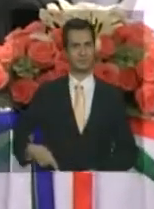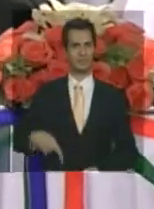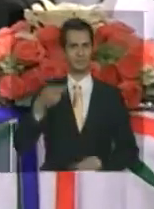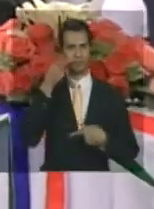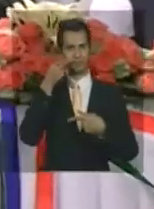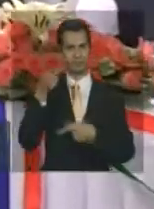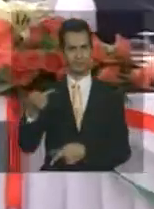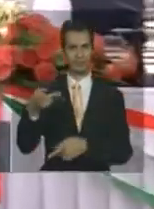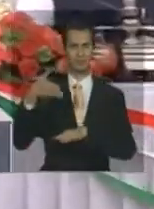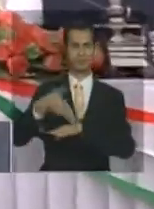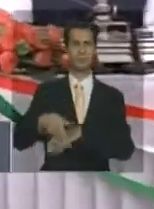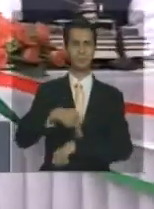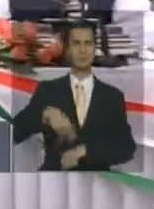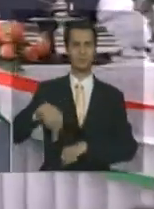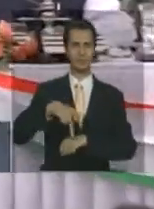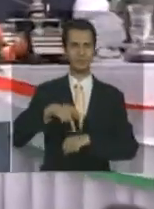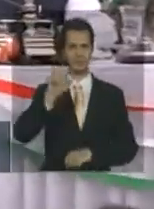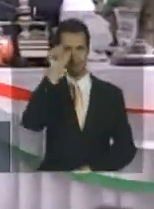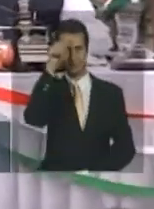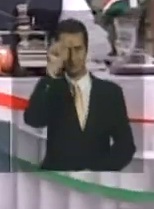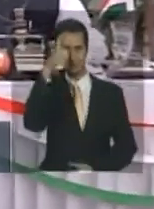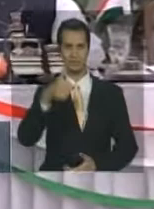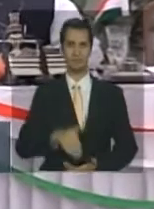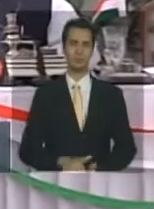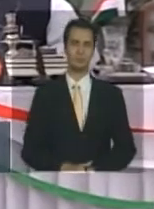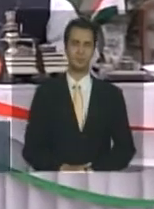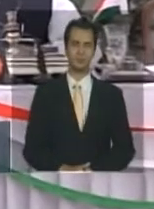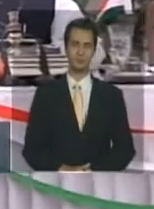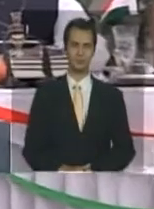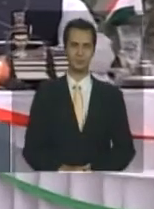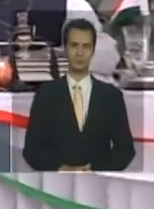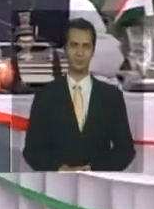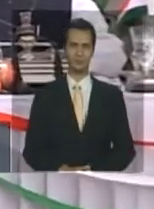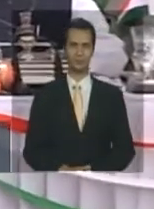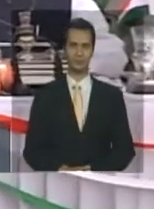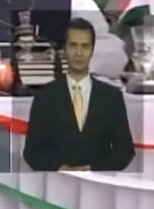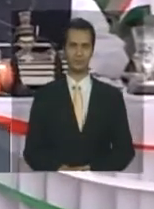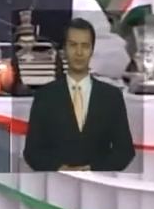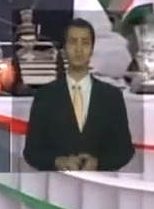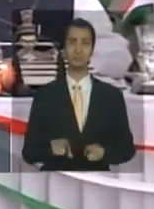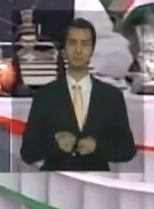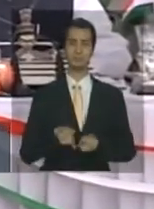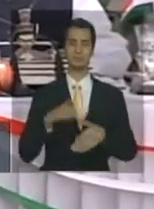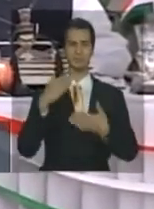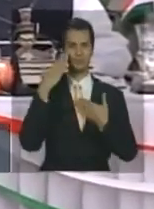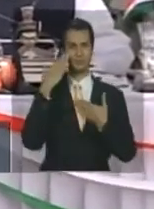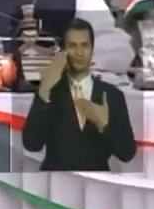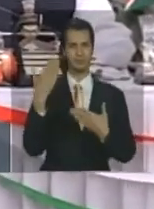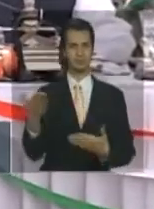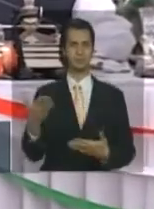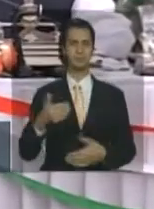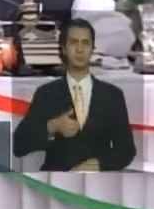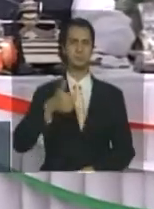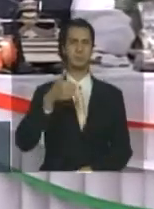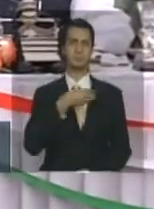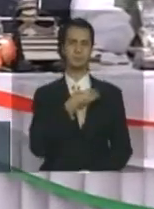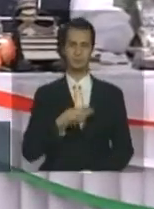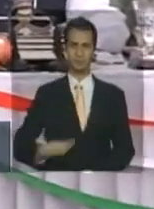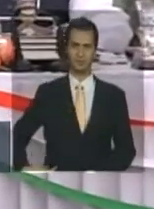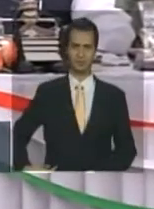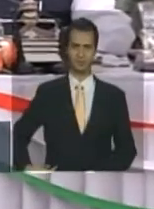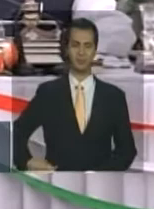visit in my capacity as head of state to India. Agradeço ao primeiro-ministro Manmohan Singh